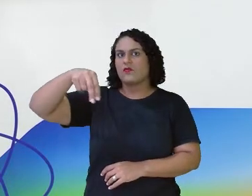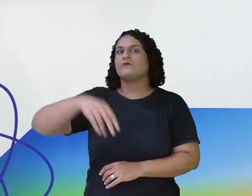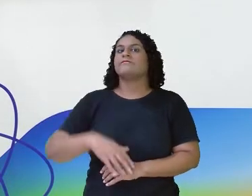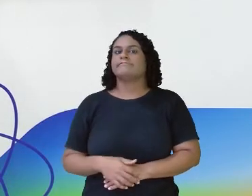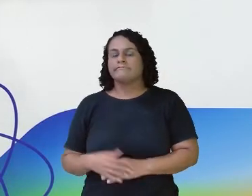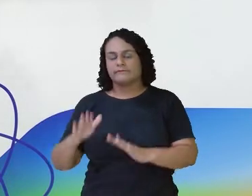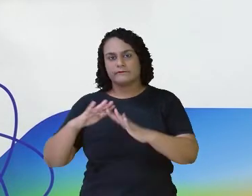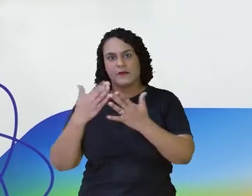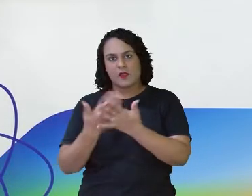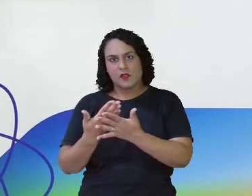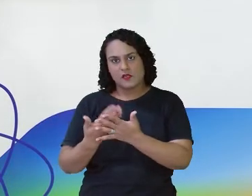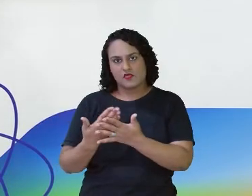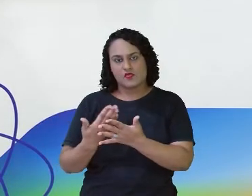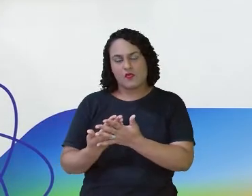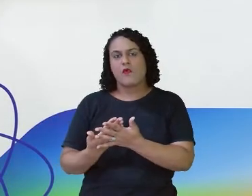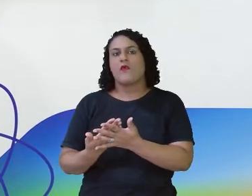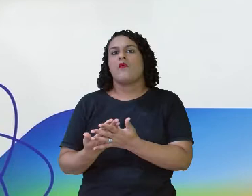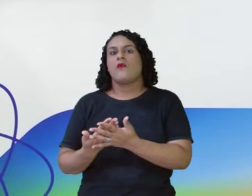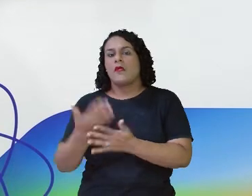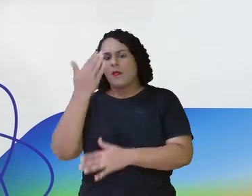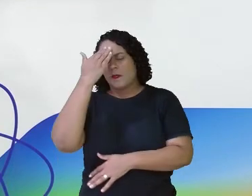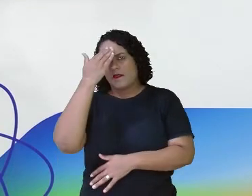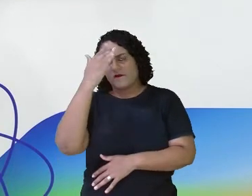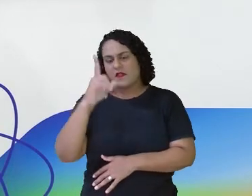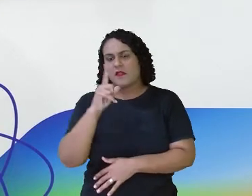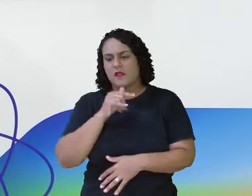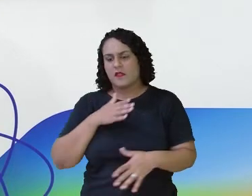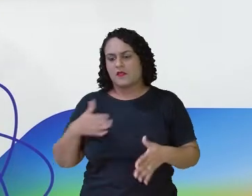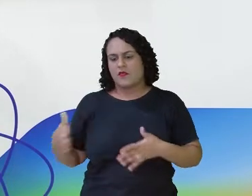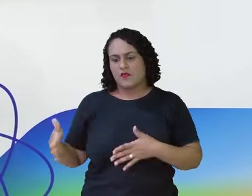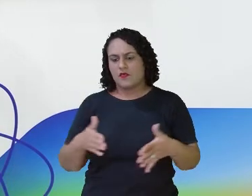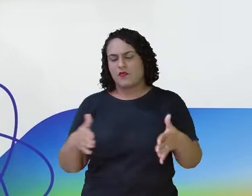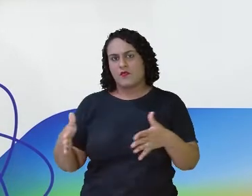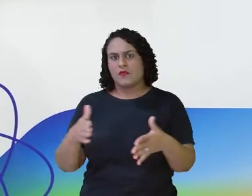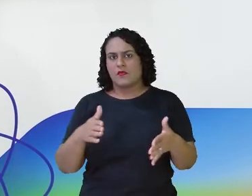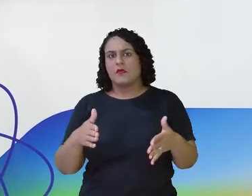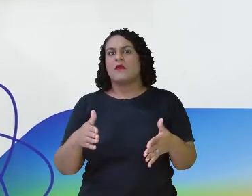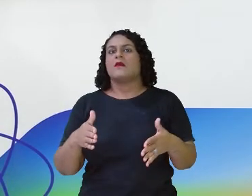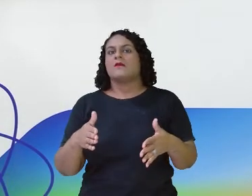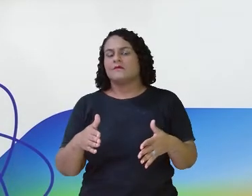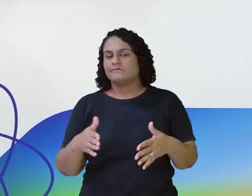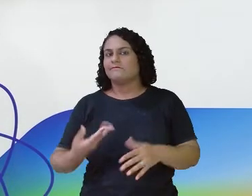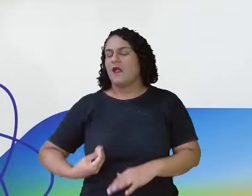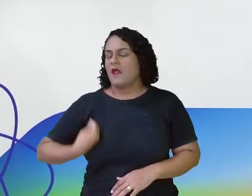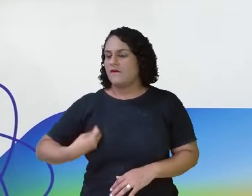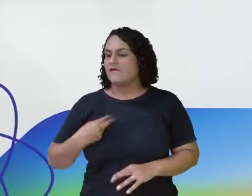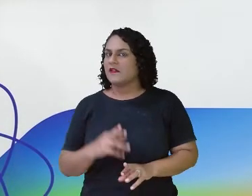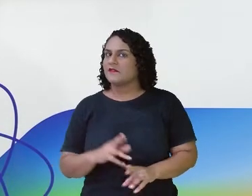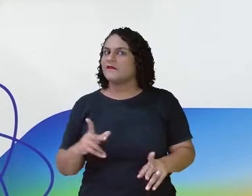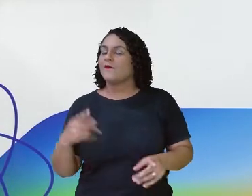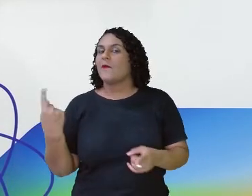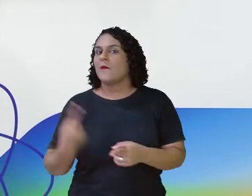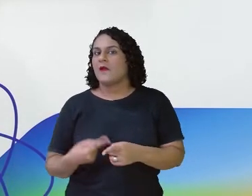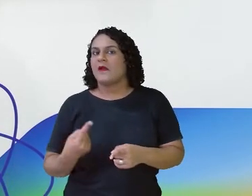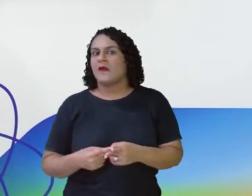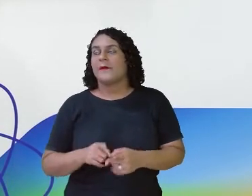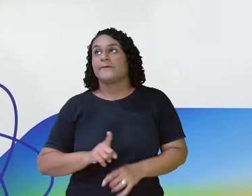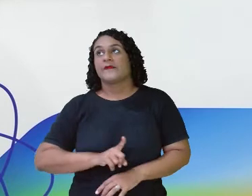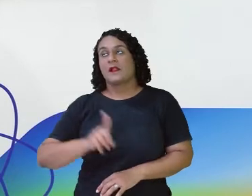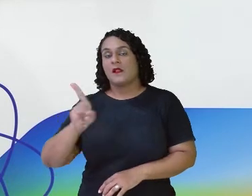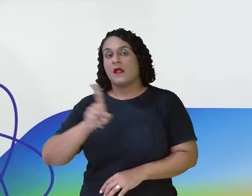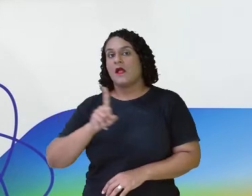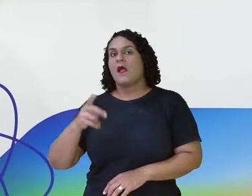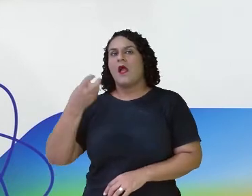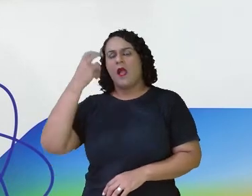ribeirinhas, na beira lá do rio, né, do rio Amazonas, do Rio Negro e Solimões, a vivência é diferente. Por quê? Lá eles têm uma